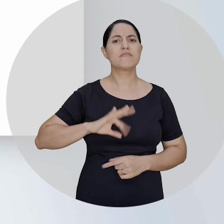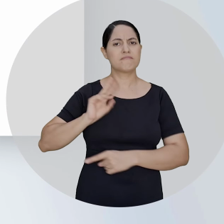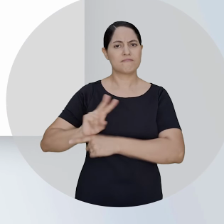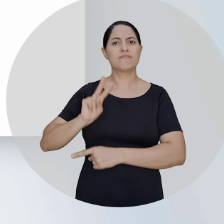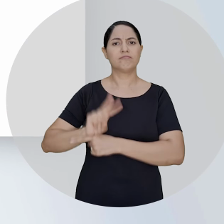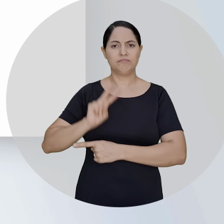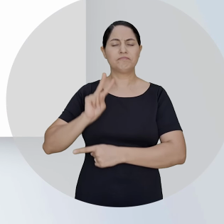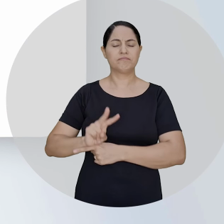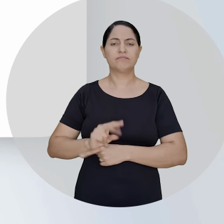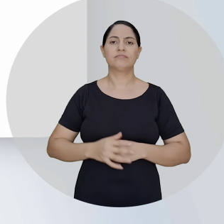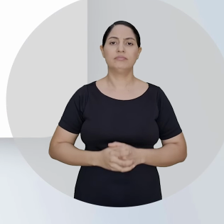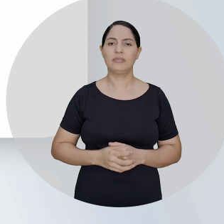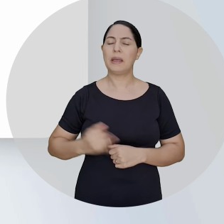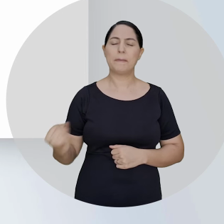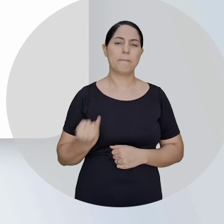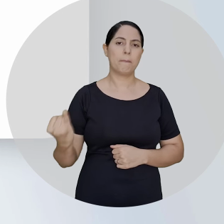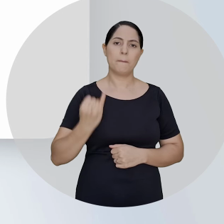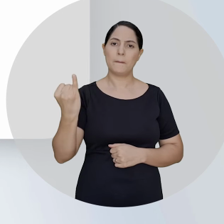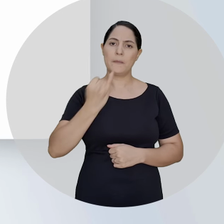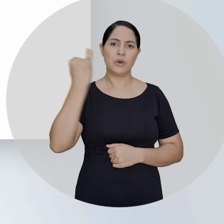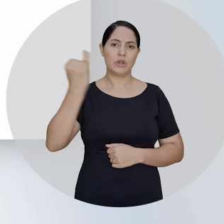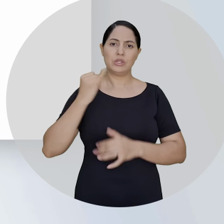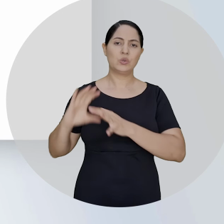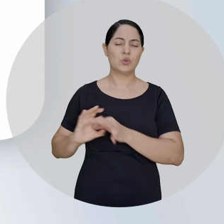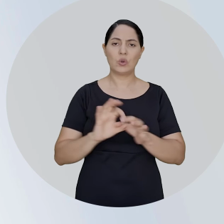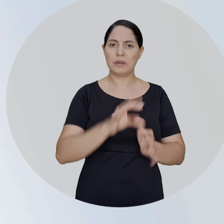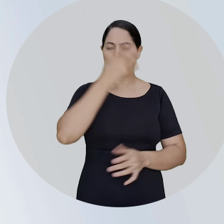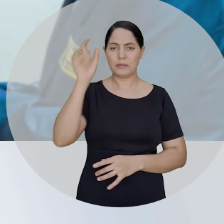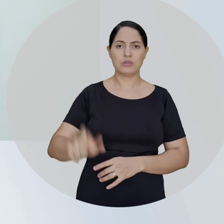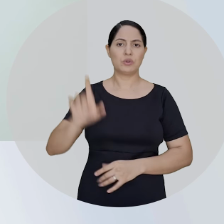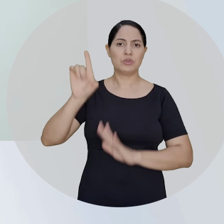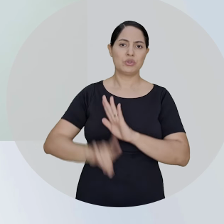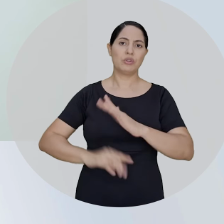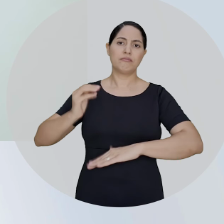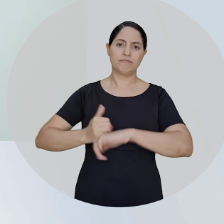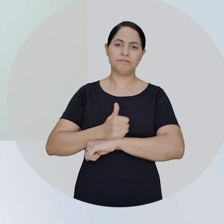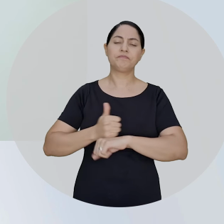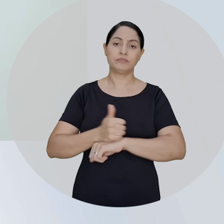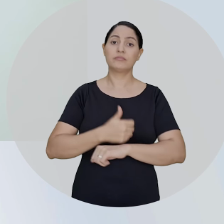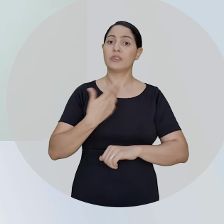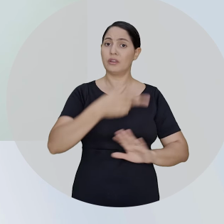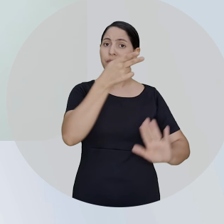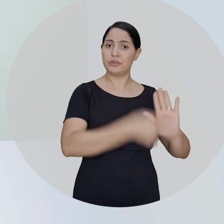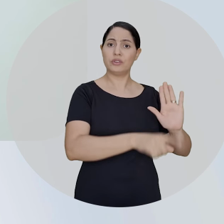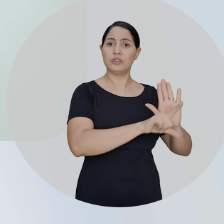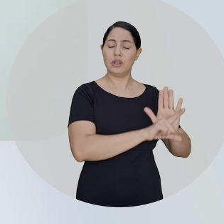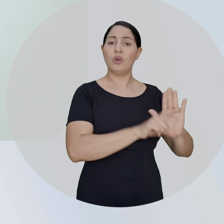os honorários, como parte fundamental da subsistência do profissional de direito, é o que defende o projeto